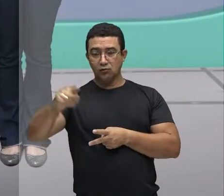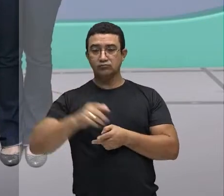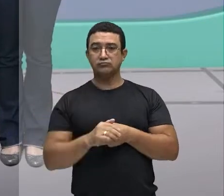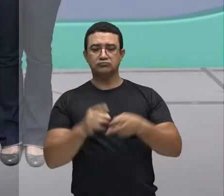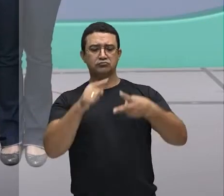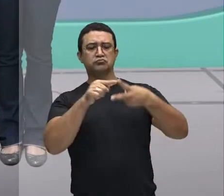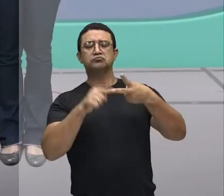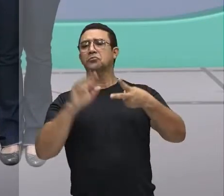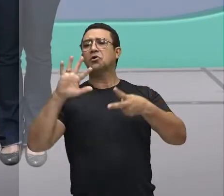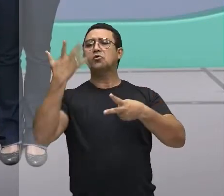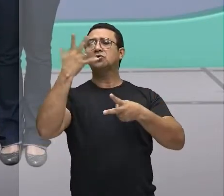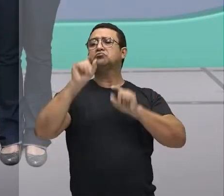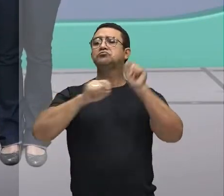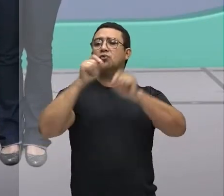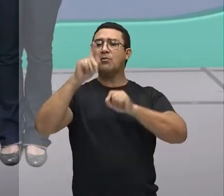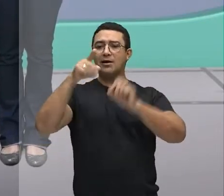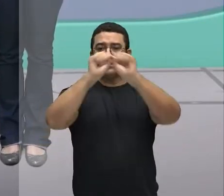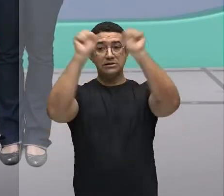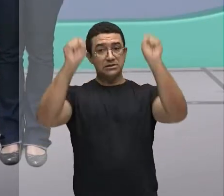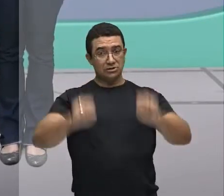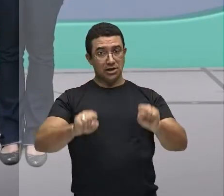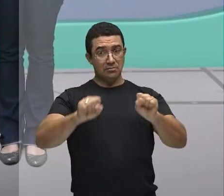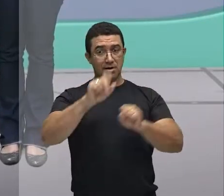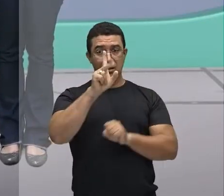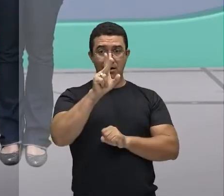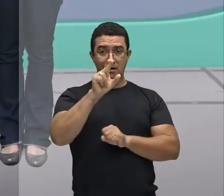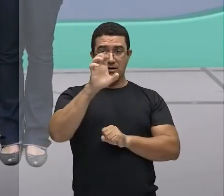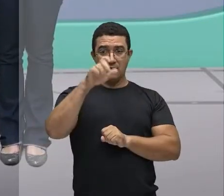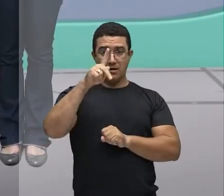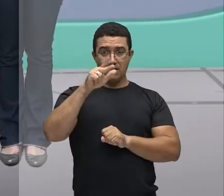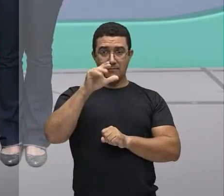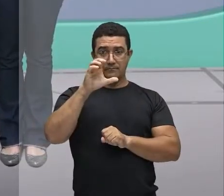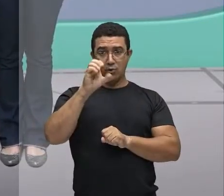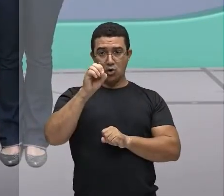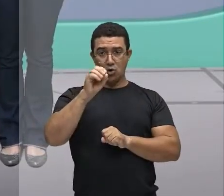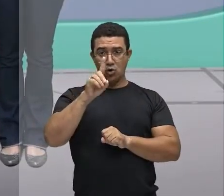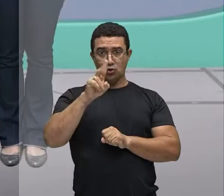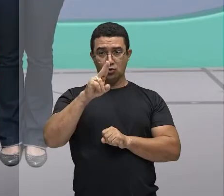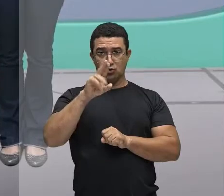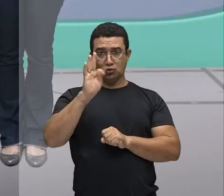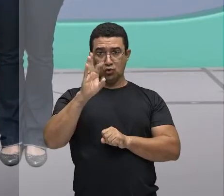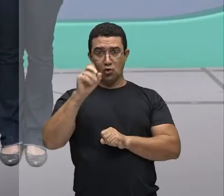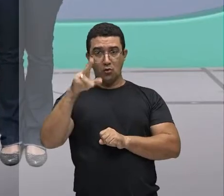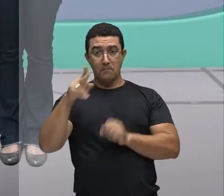é composto o nosso sistema reprodutor. No caso aqui, o sistema reprodutor